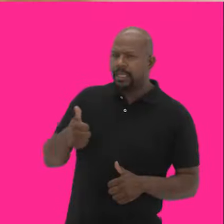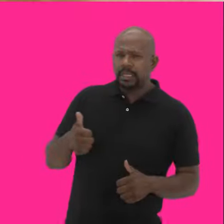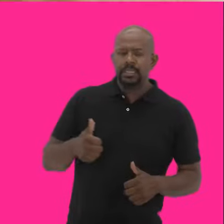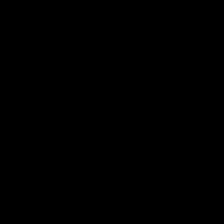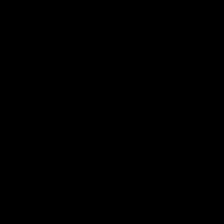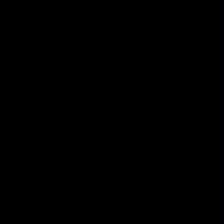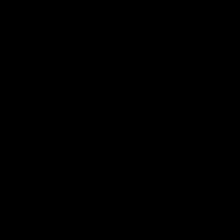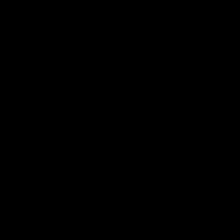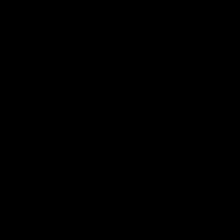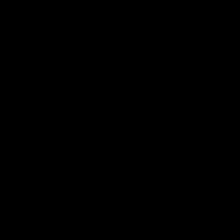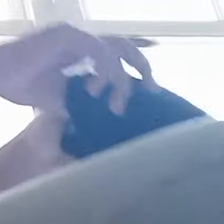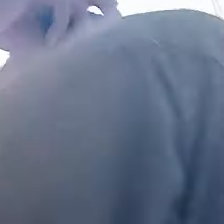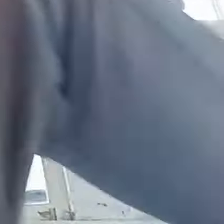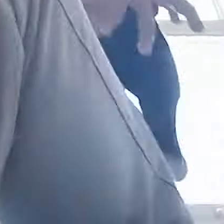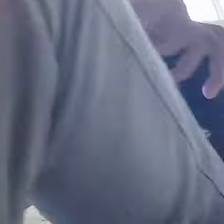gostoso.